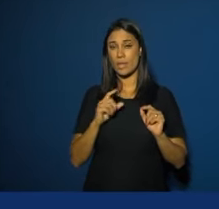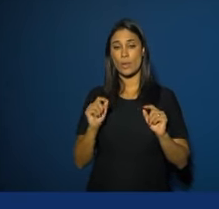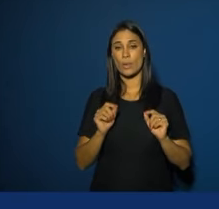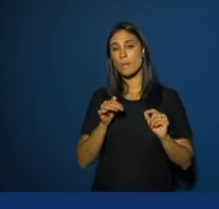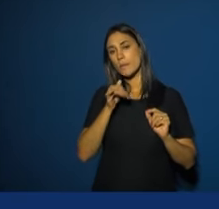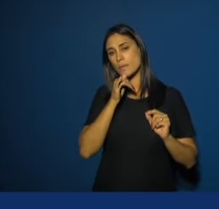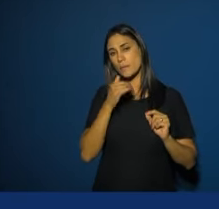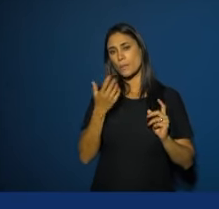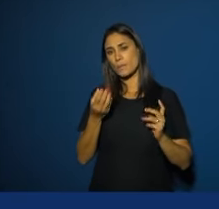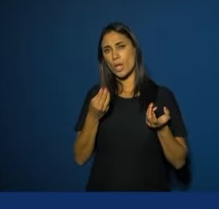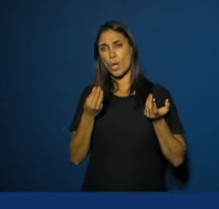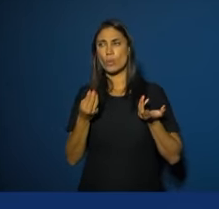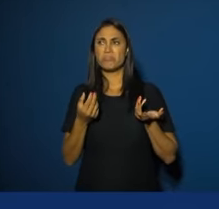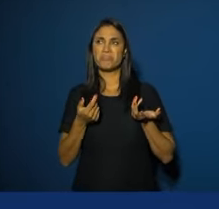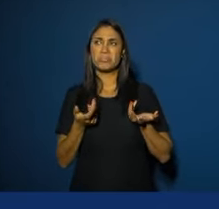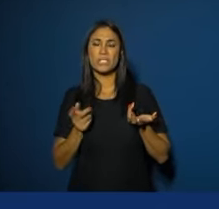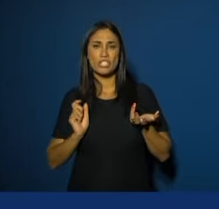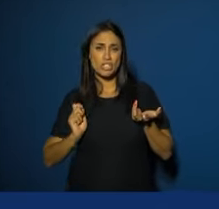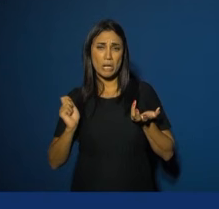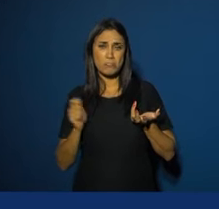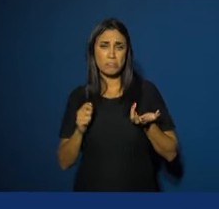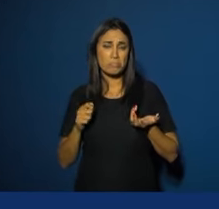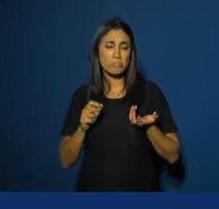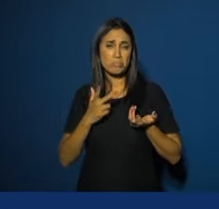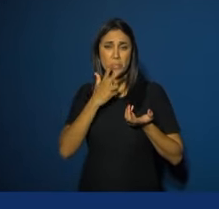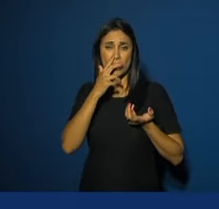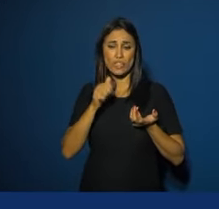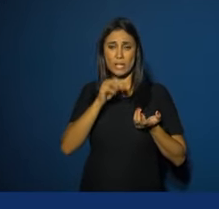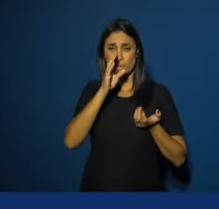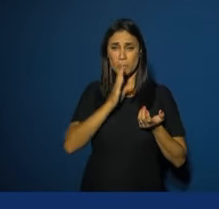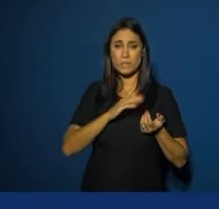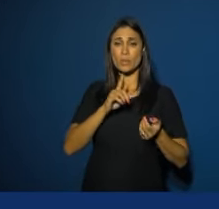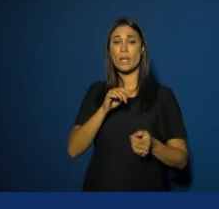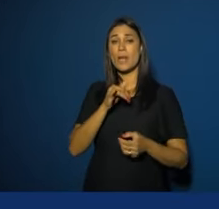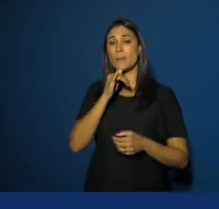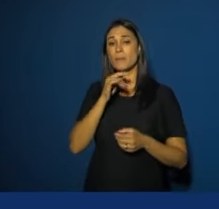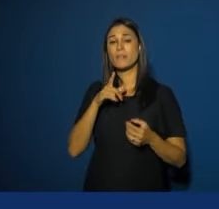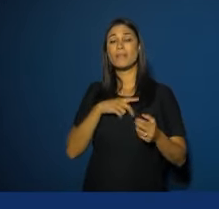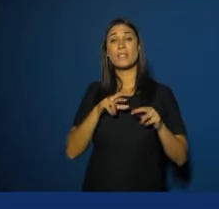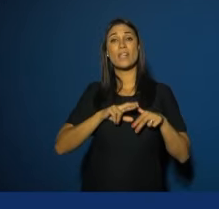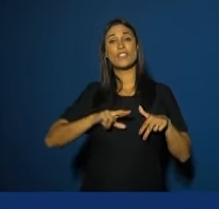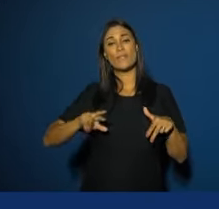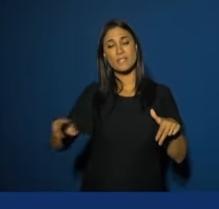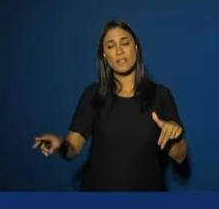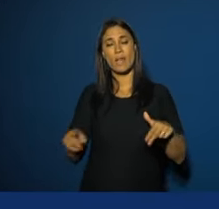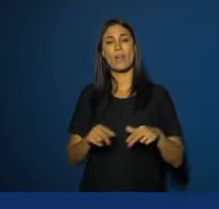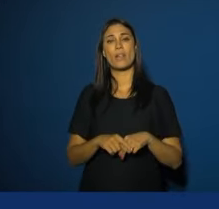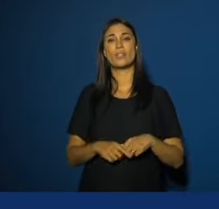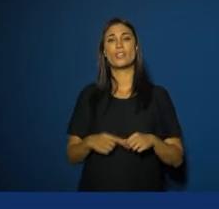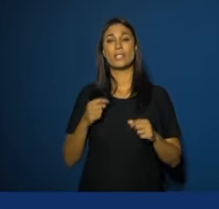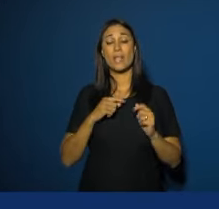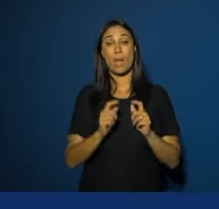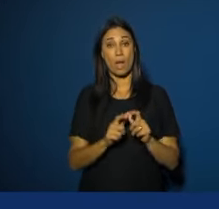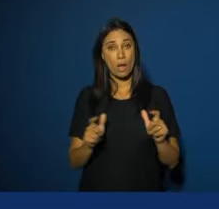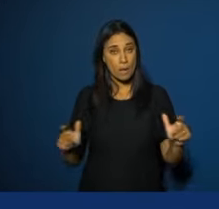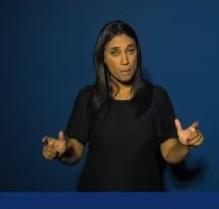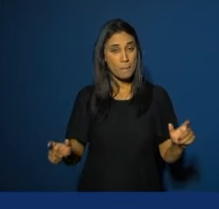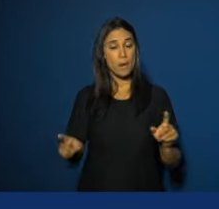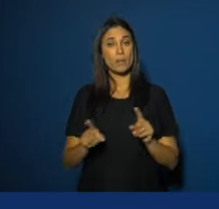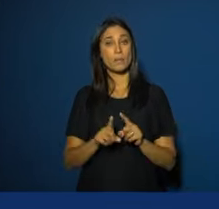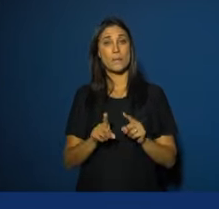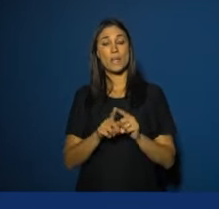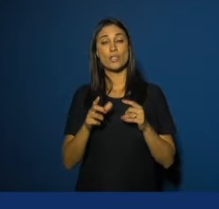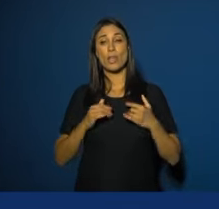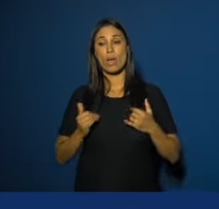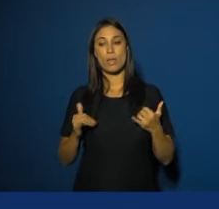vamos chamar, coisa que a gente já pode aqui no Brasil já considerar, né, uma benesse, né, ter essa diversidade ampla de